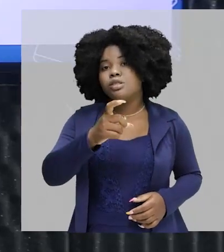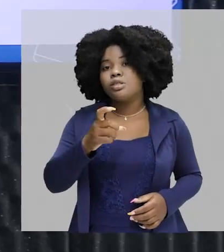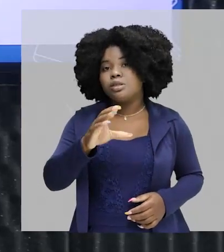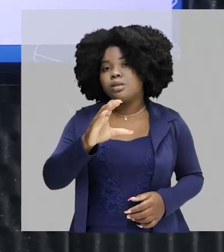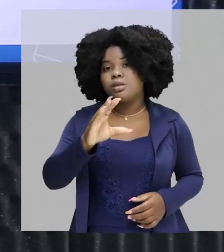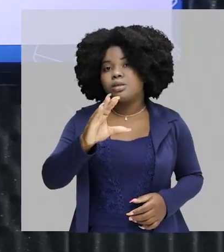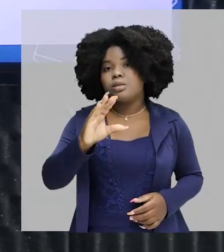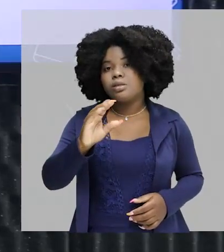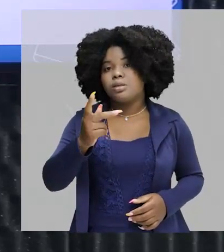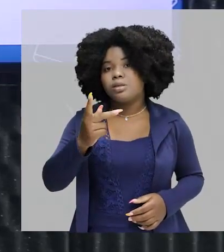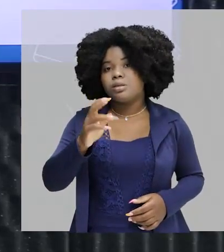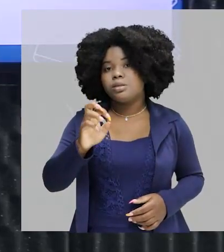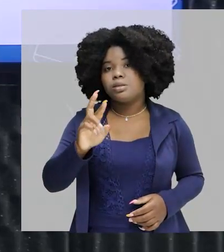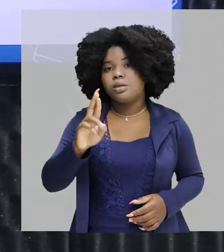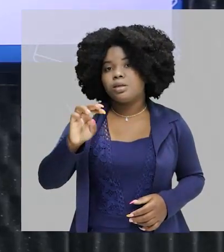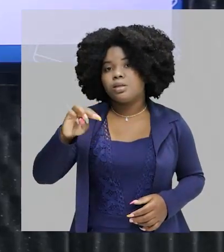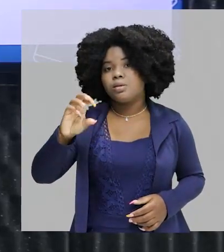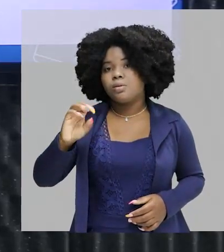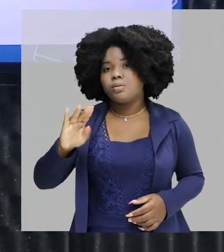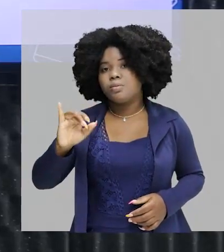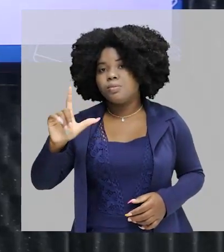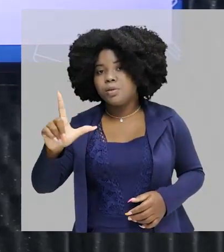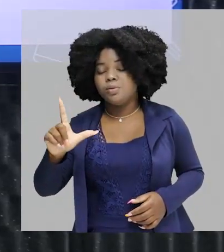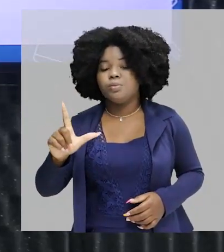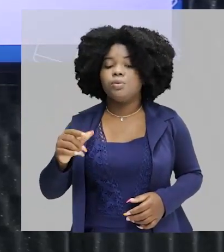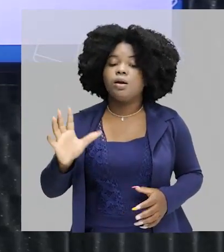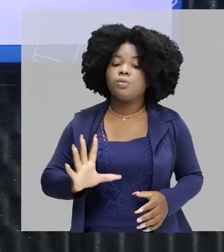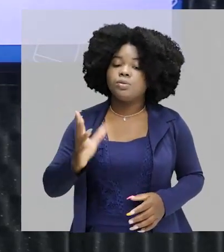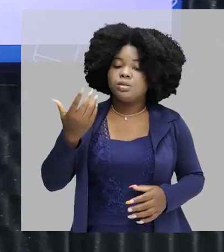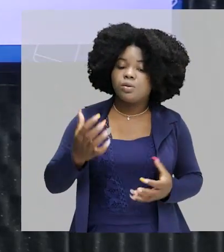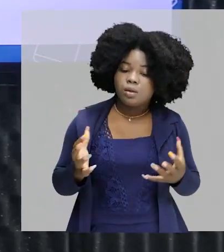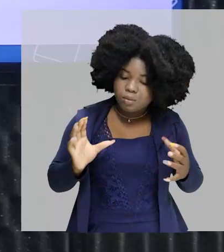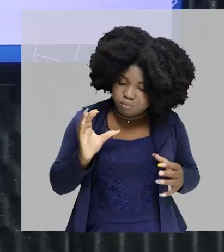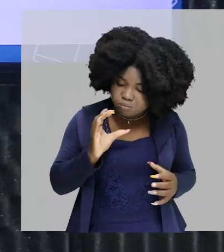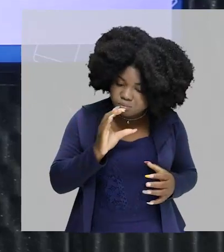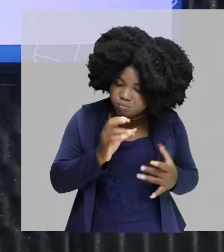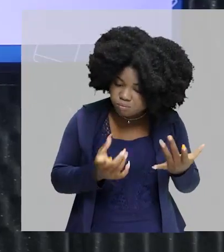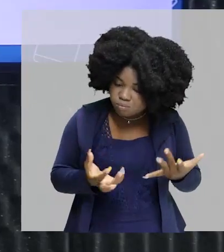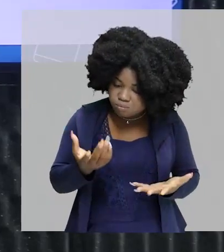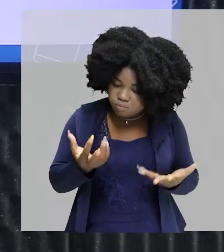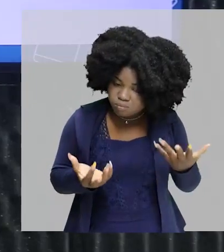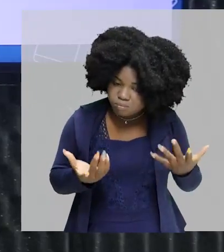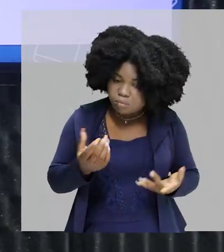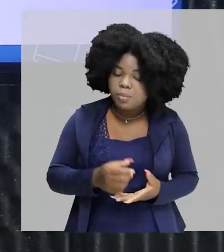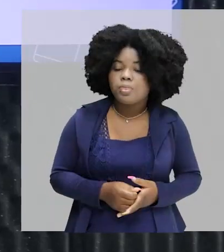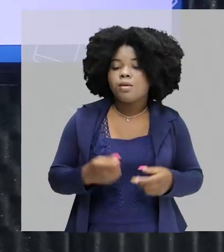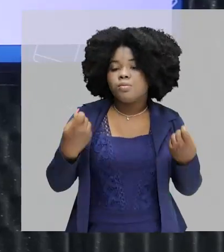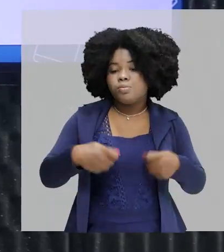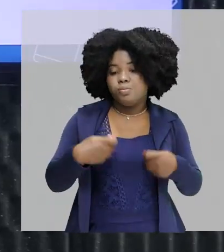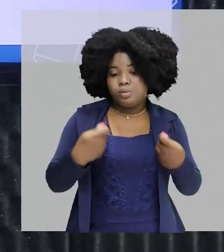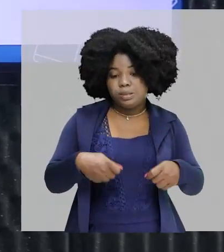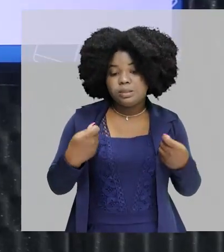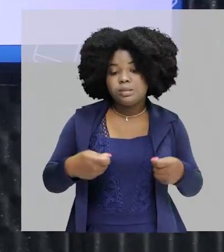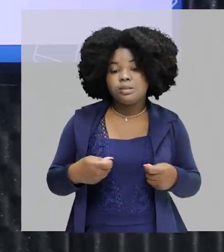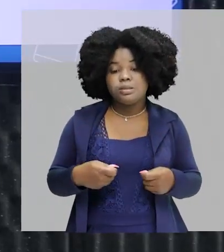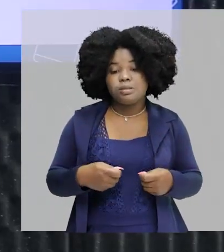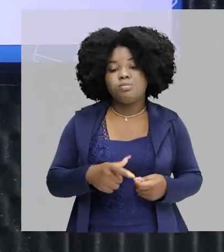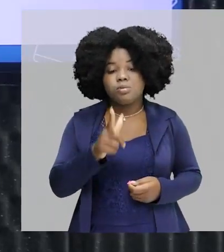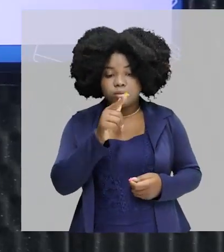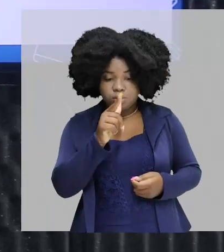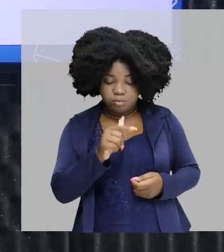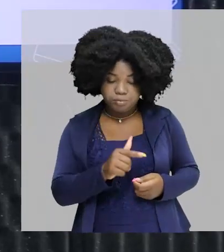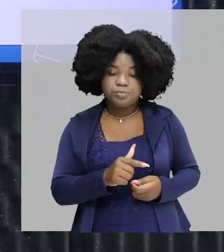um superaquecimento, certo? Então a gente precisa de uma fonte de água, né, uma fonte